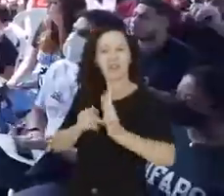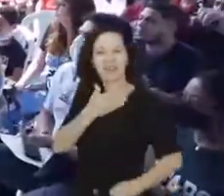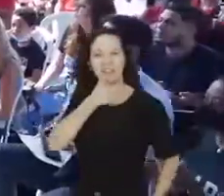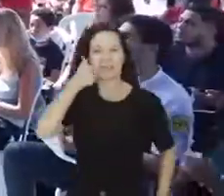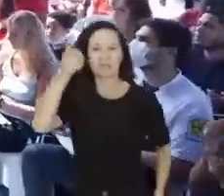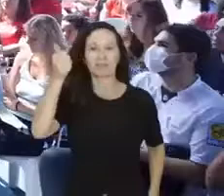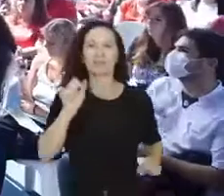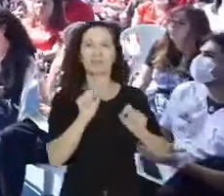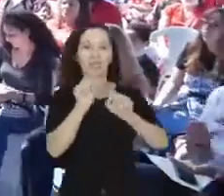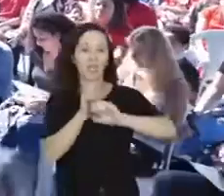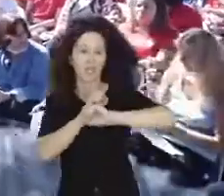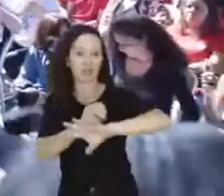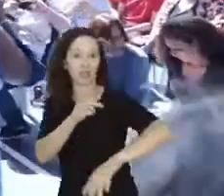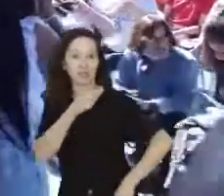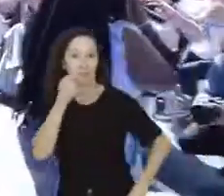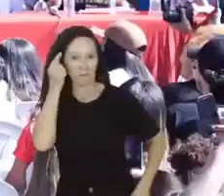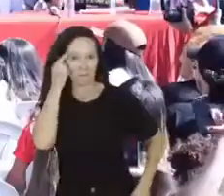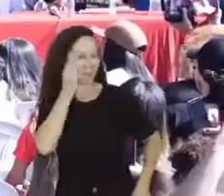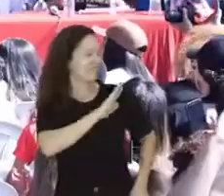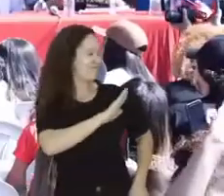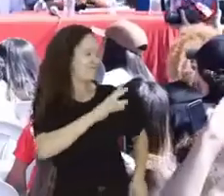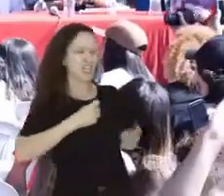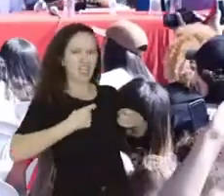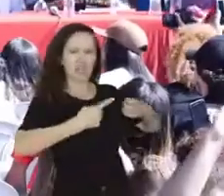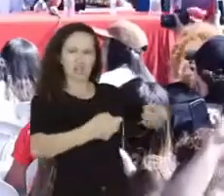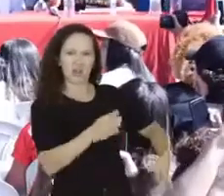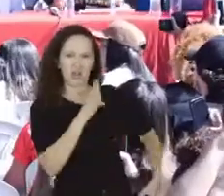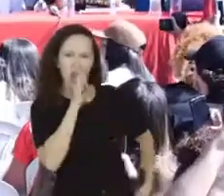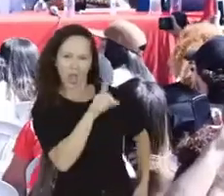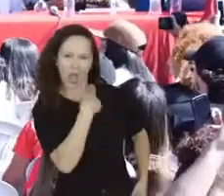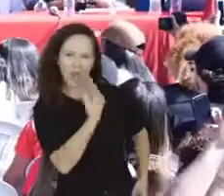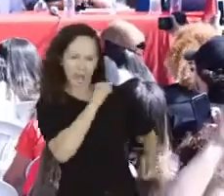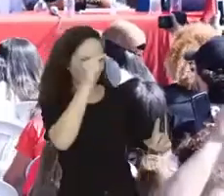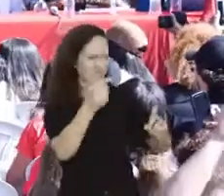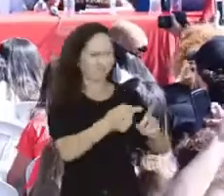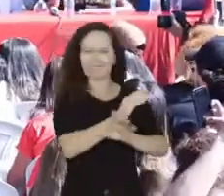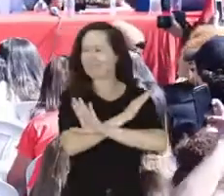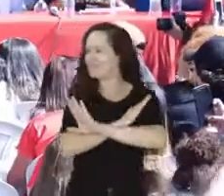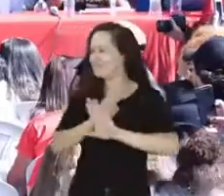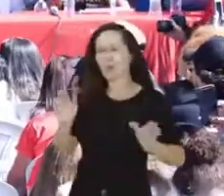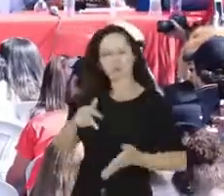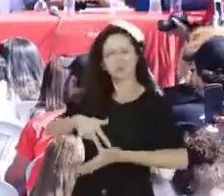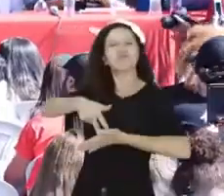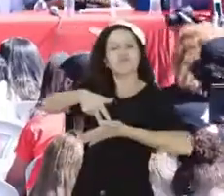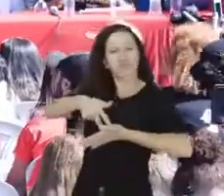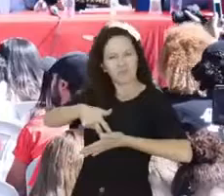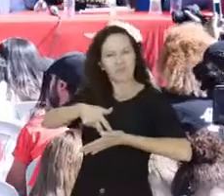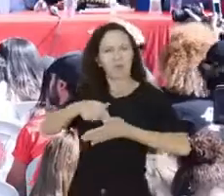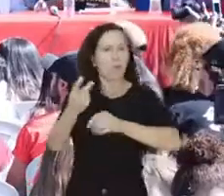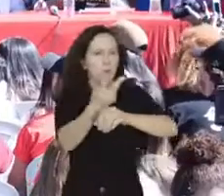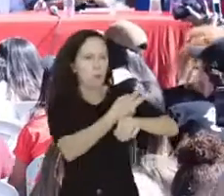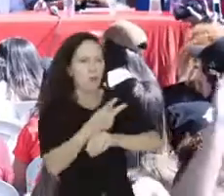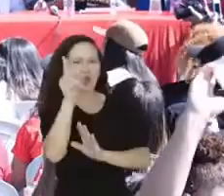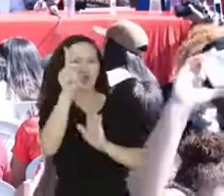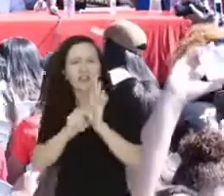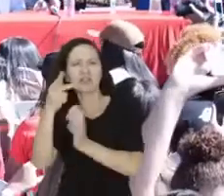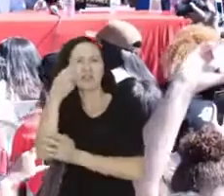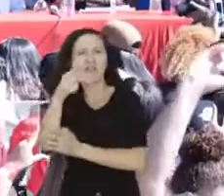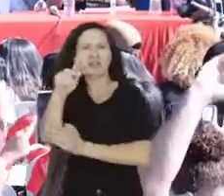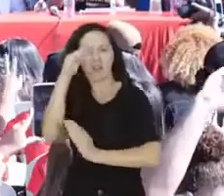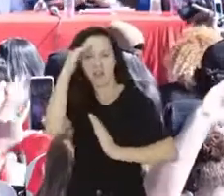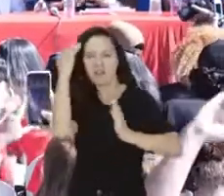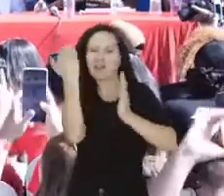educação. Quatro tiros não vão calar a nossa missão. Manifeste-se na busca de direitos. Conteste-se,